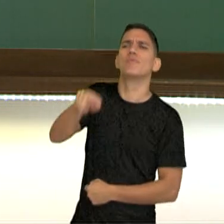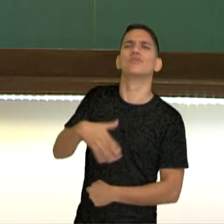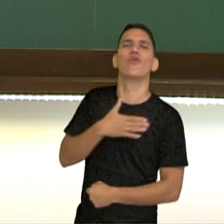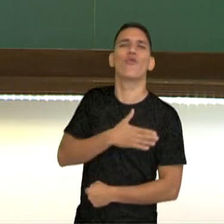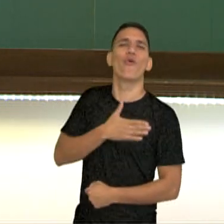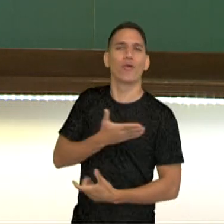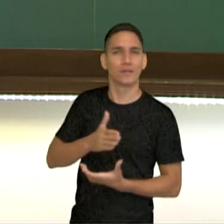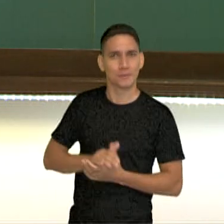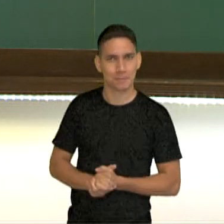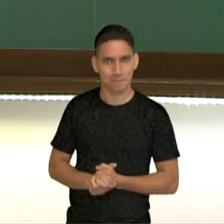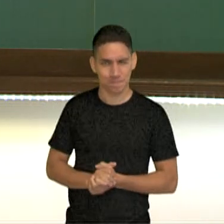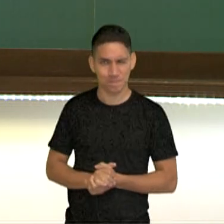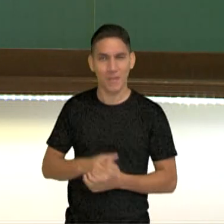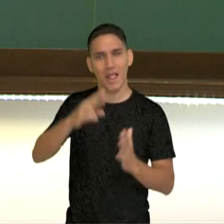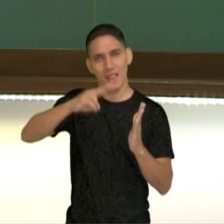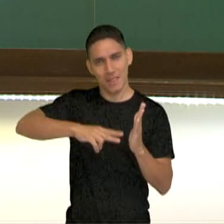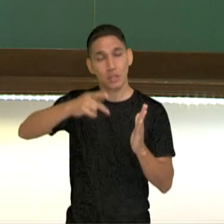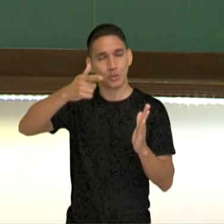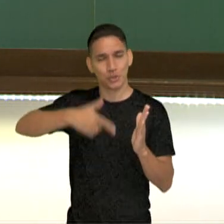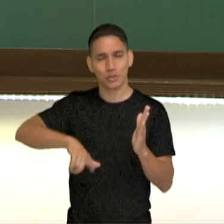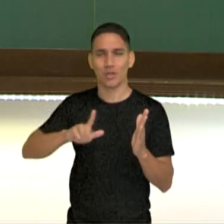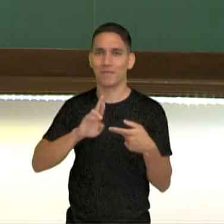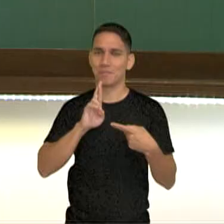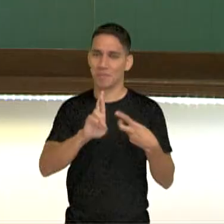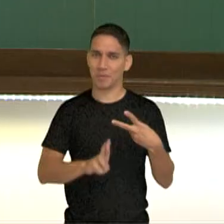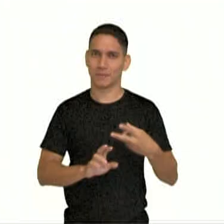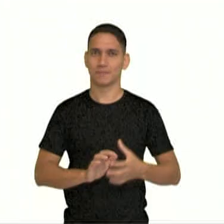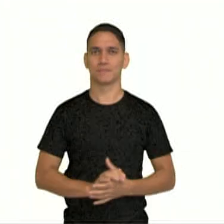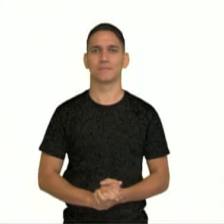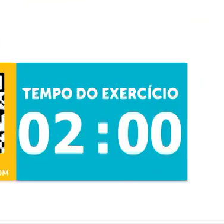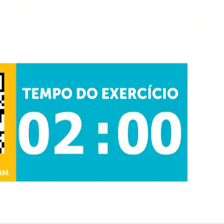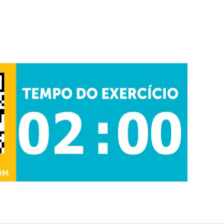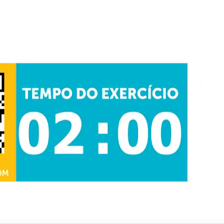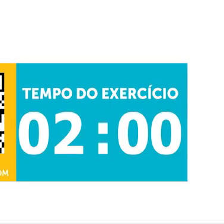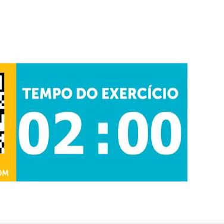aparelhos eletrônicos? Leia o texto mais uma vez e responda.